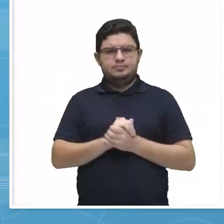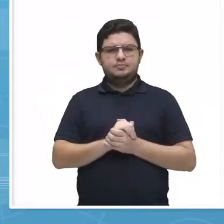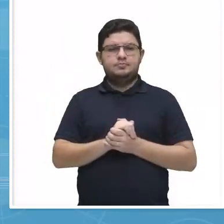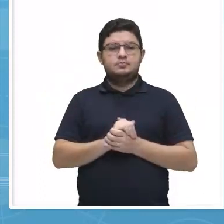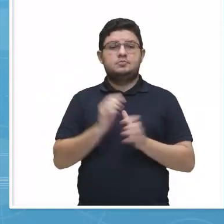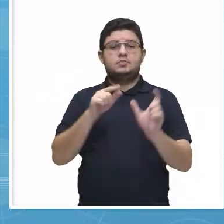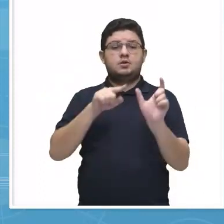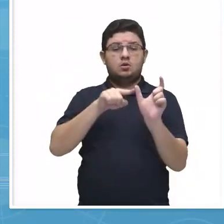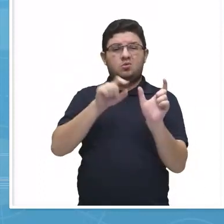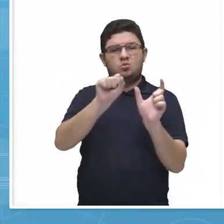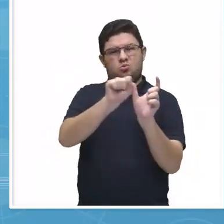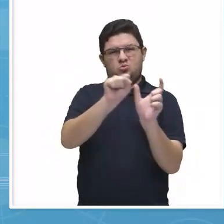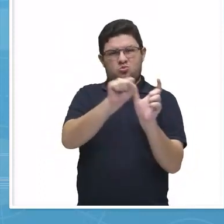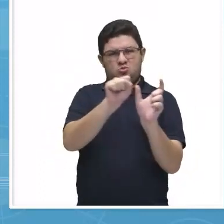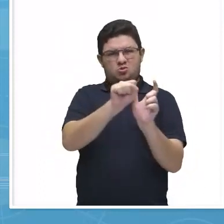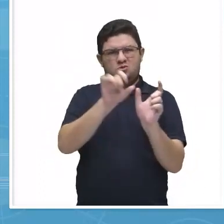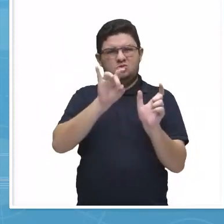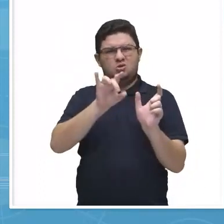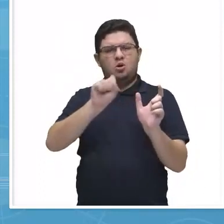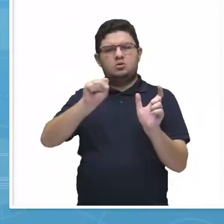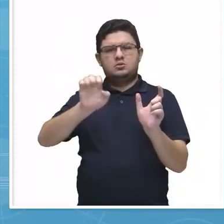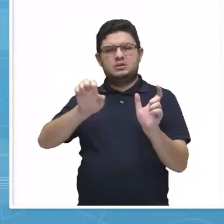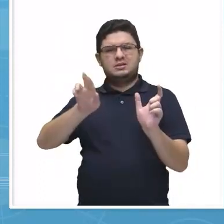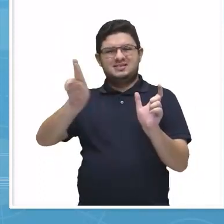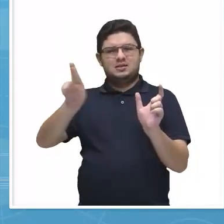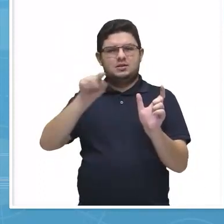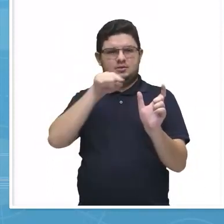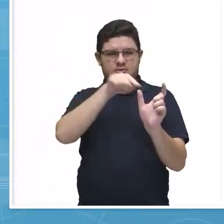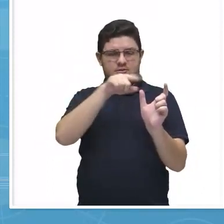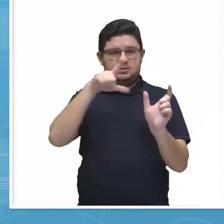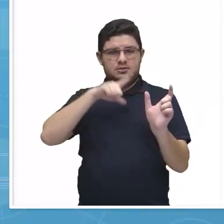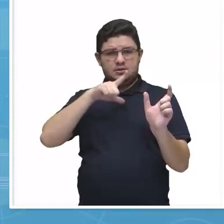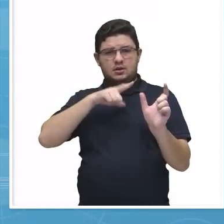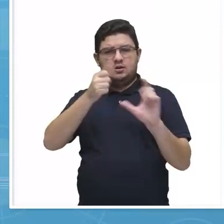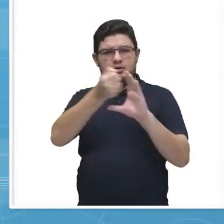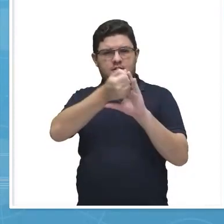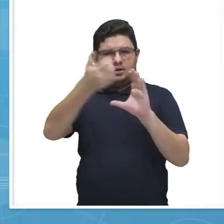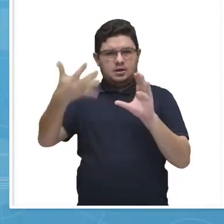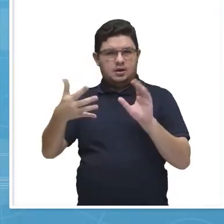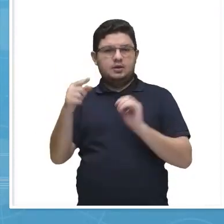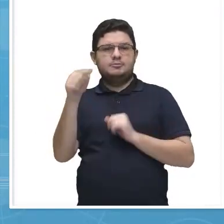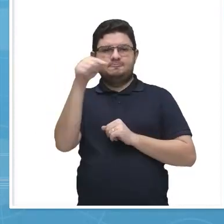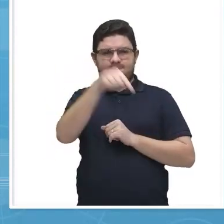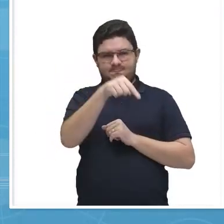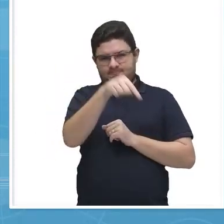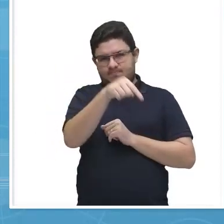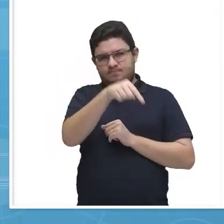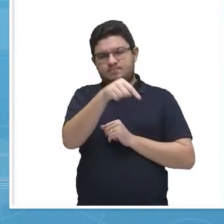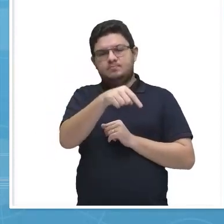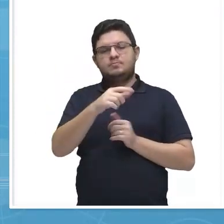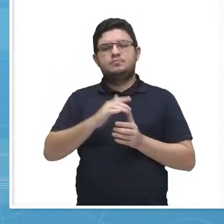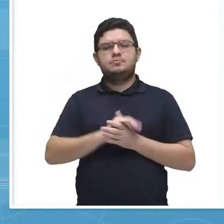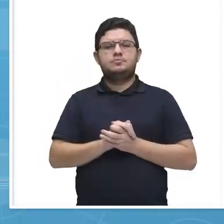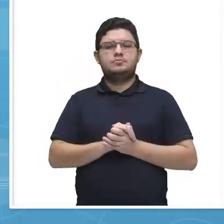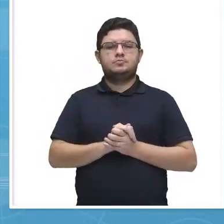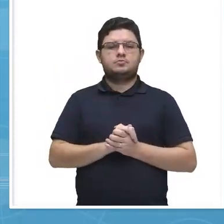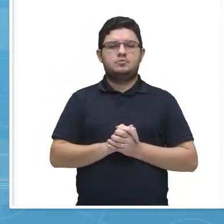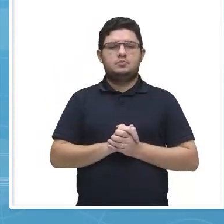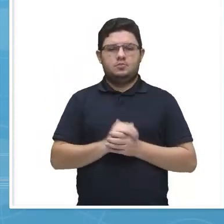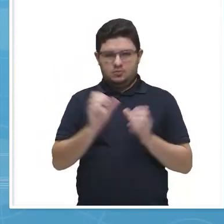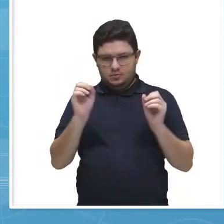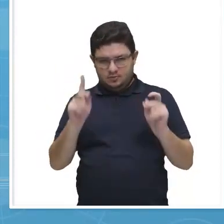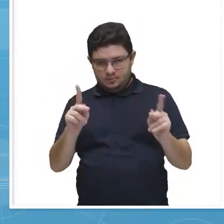a quem se vai atribuir alguma característica, alguma condição,